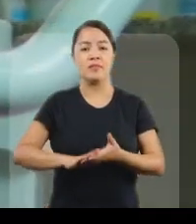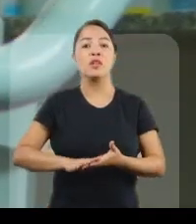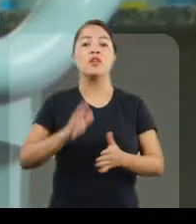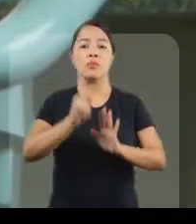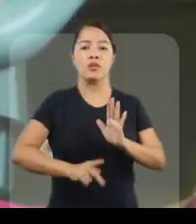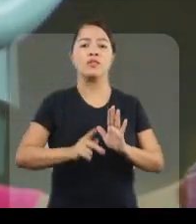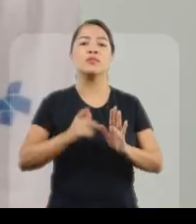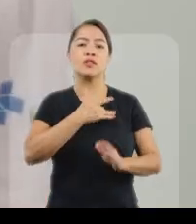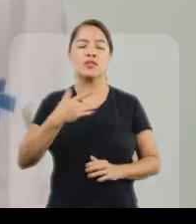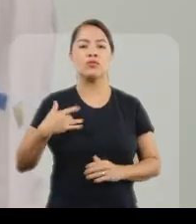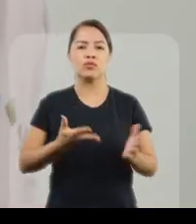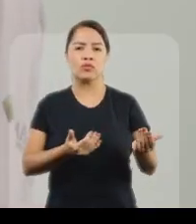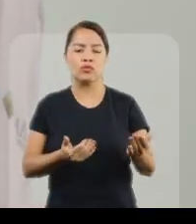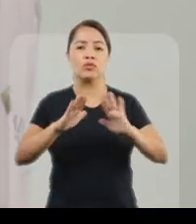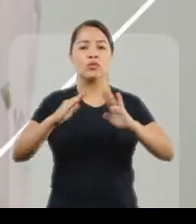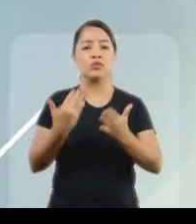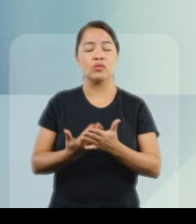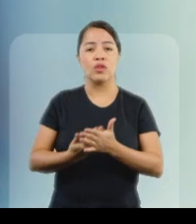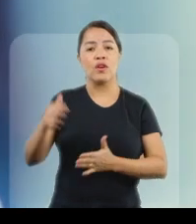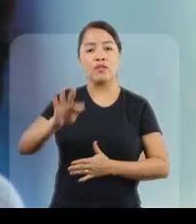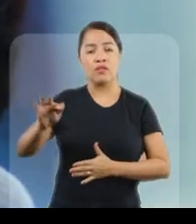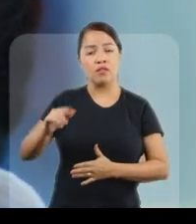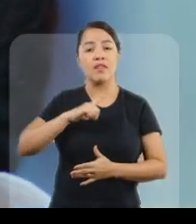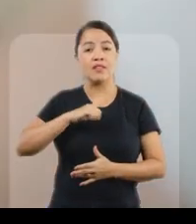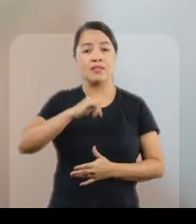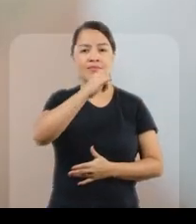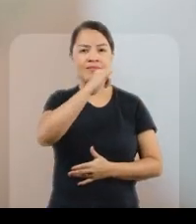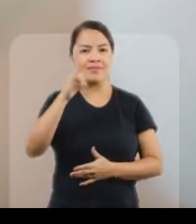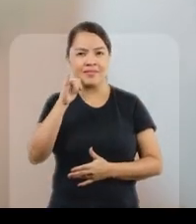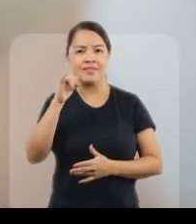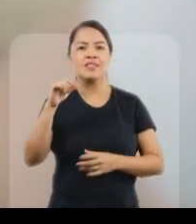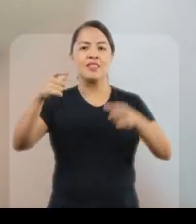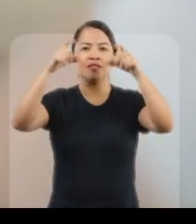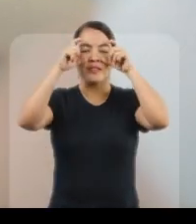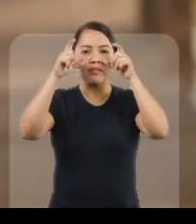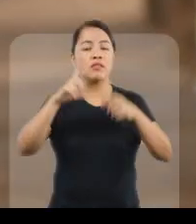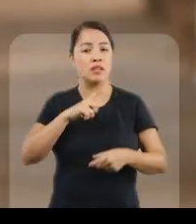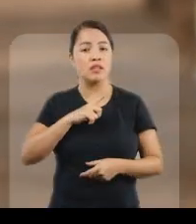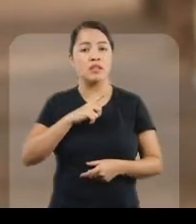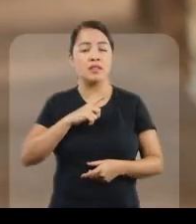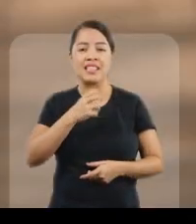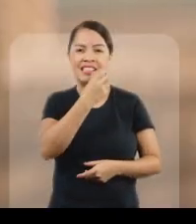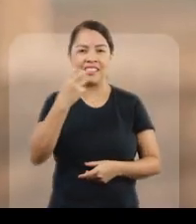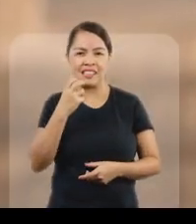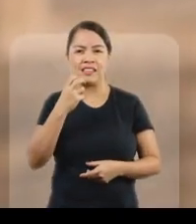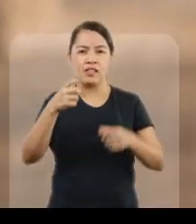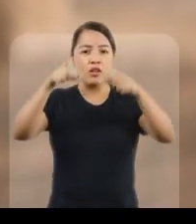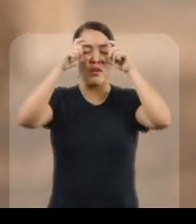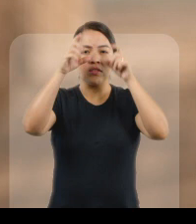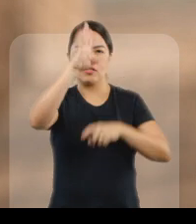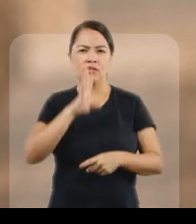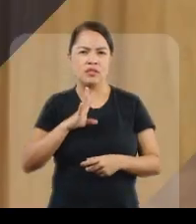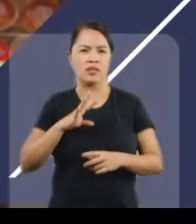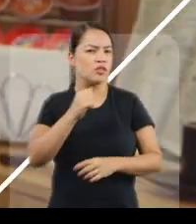Saúde Jovem, as escolas e faculdades do Amapá vão receber consultas com dentistas e oculistas. Serão entregues óculos de grau e aparelhos de graça